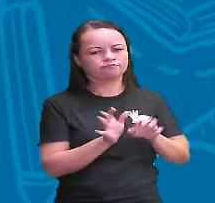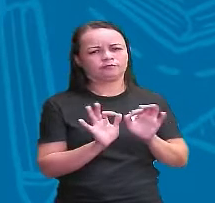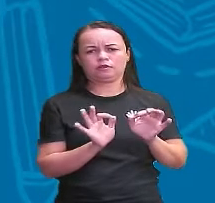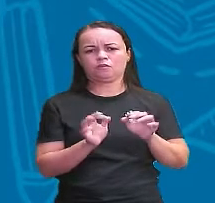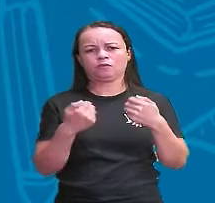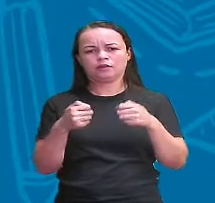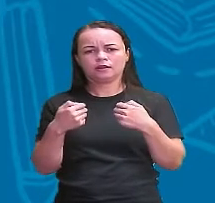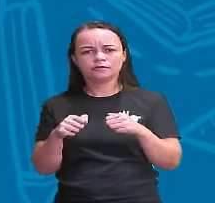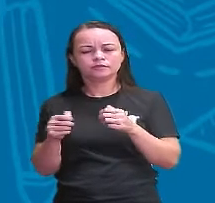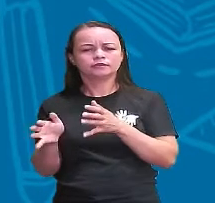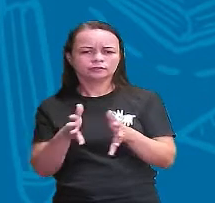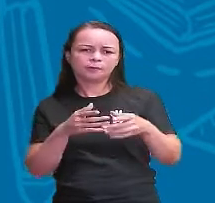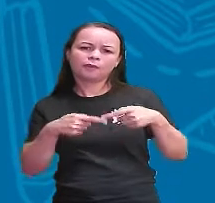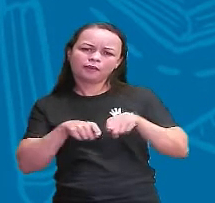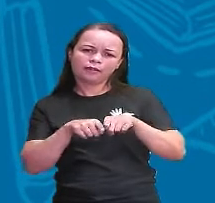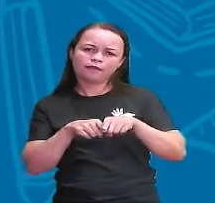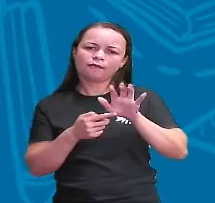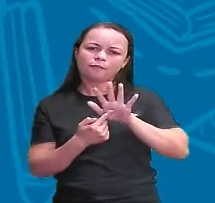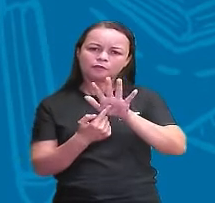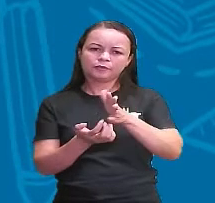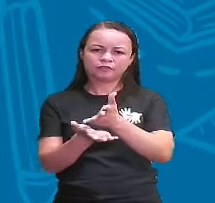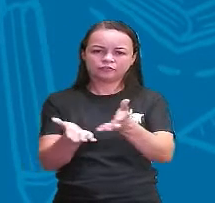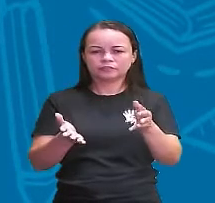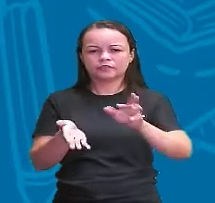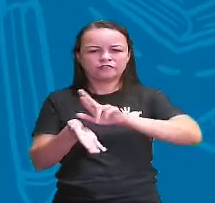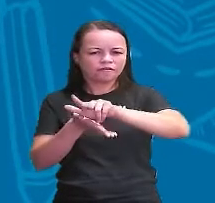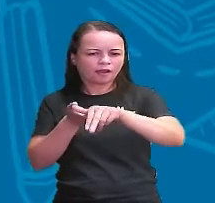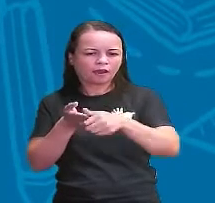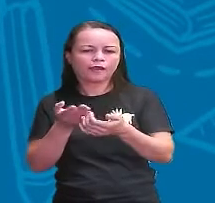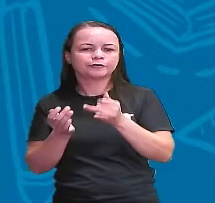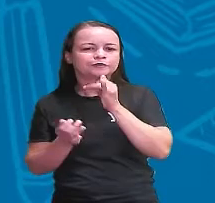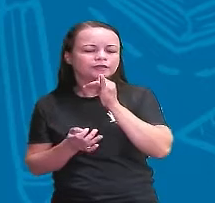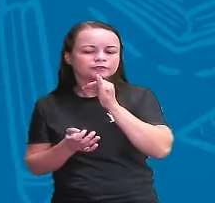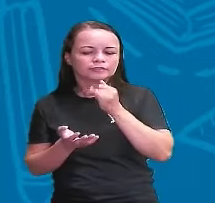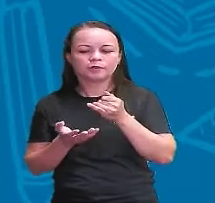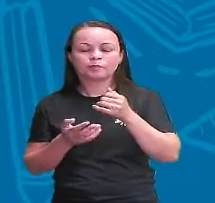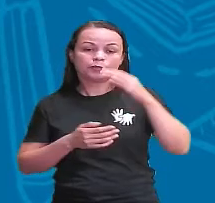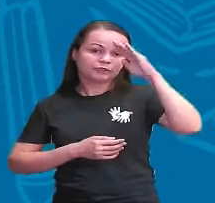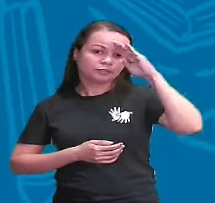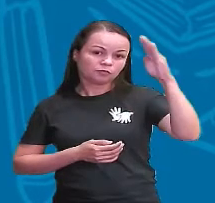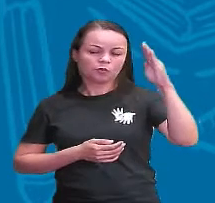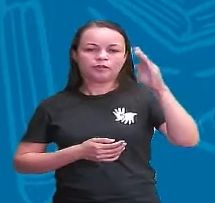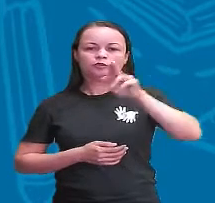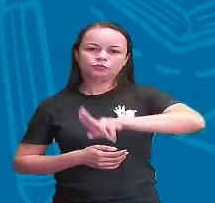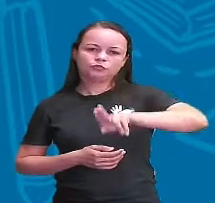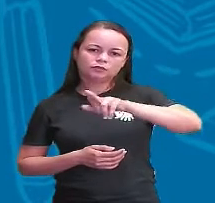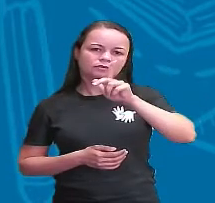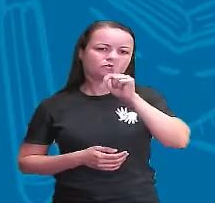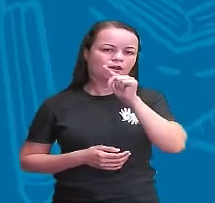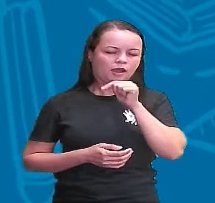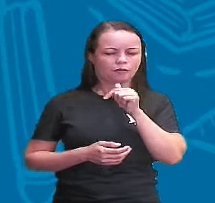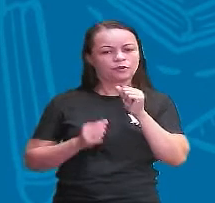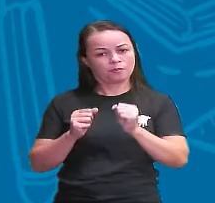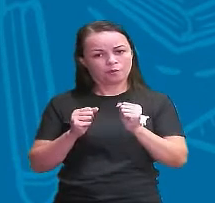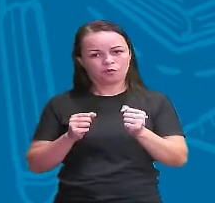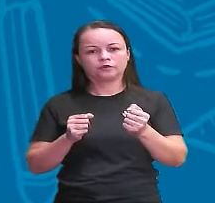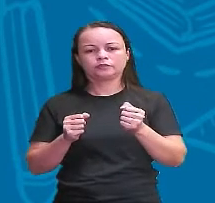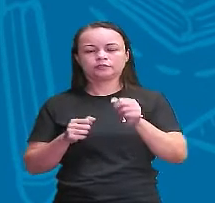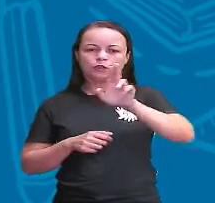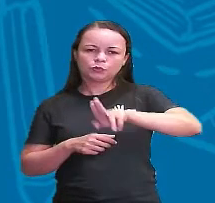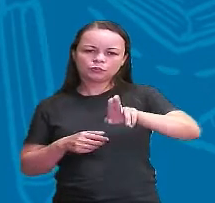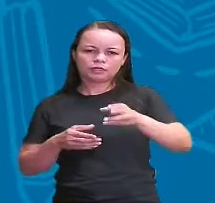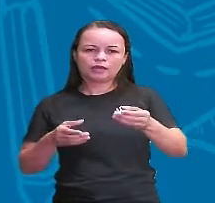vários exemplos de experimentos, principalmente utilizando a água e que podem ser realizados na nossa casa, tá